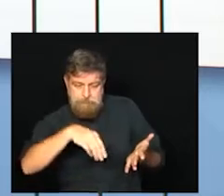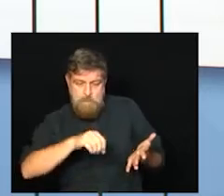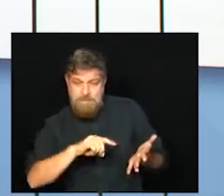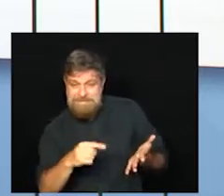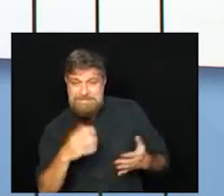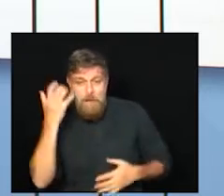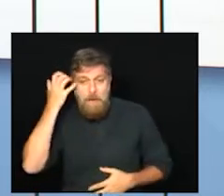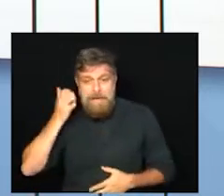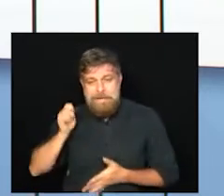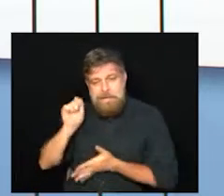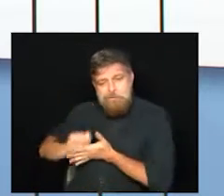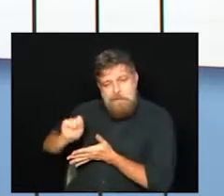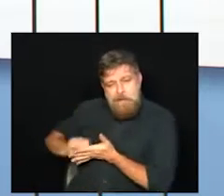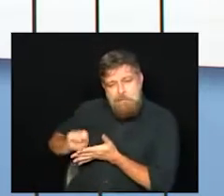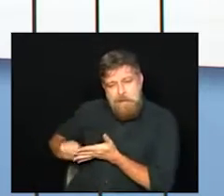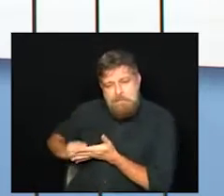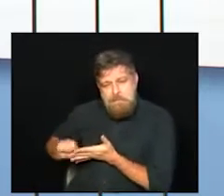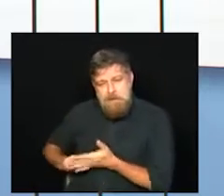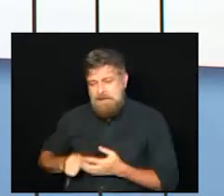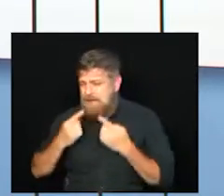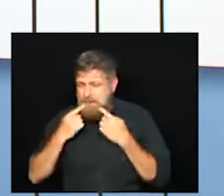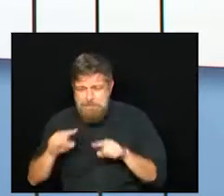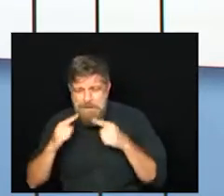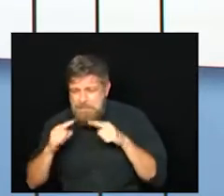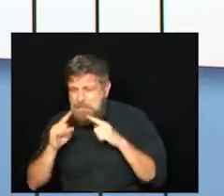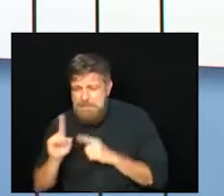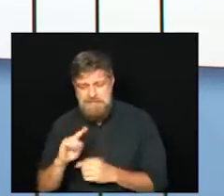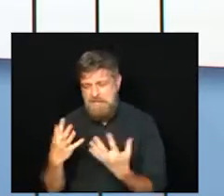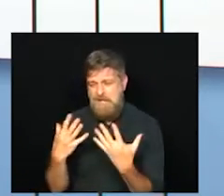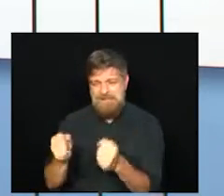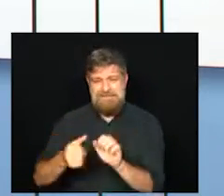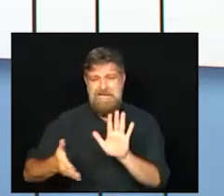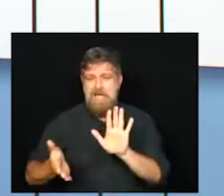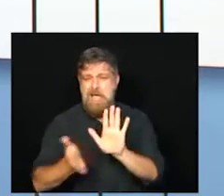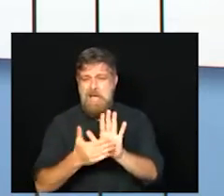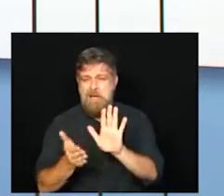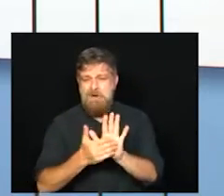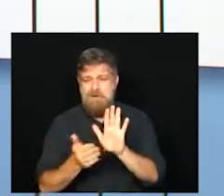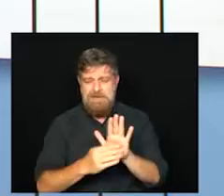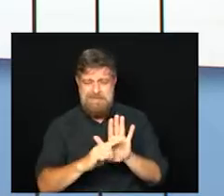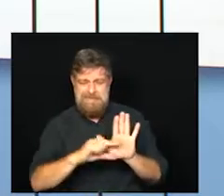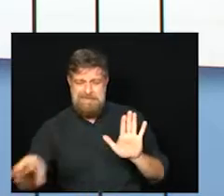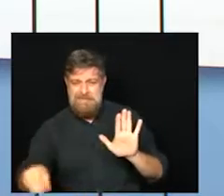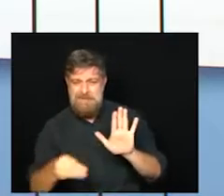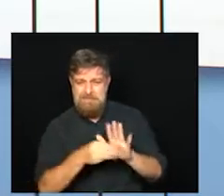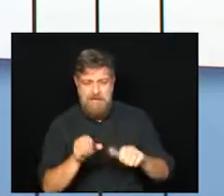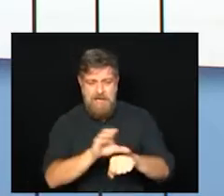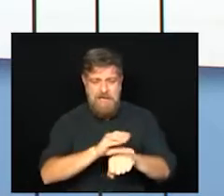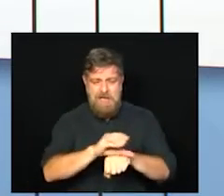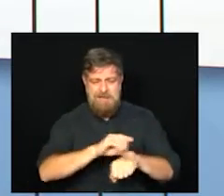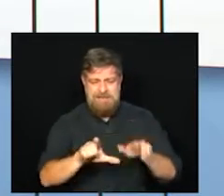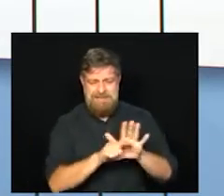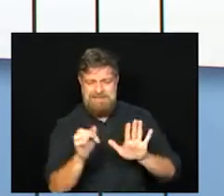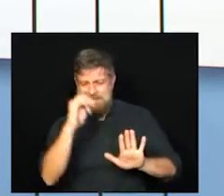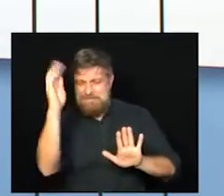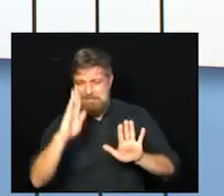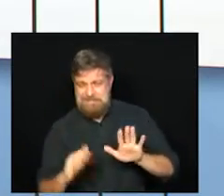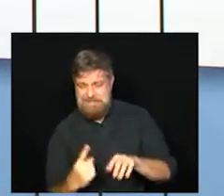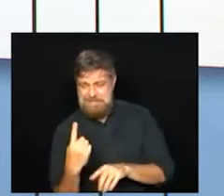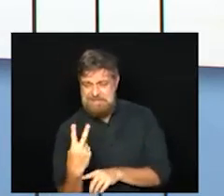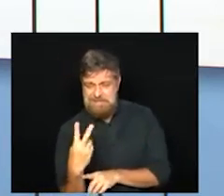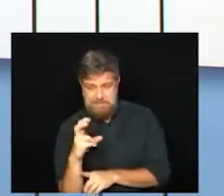vereadora Guida Calisto, que protesta contra a proposta de emenda constitucional à PEC 125